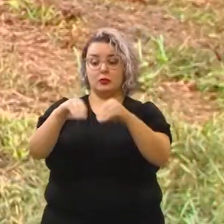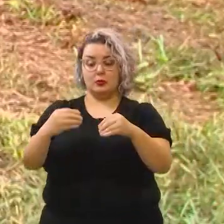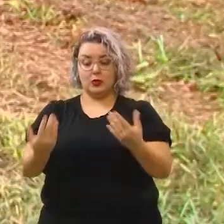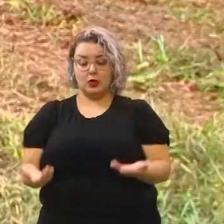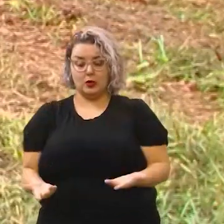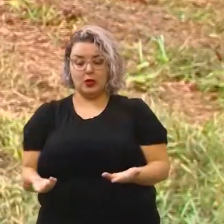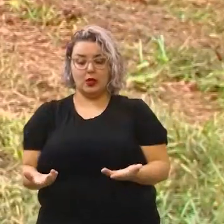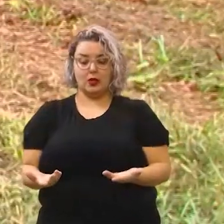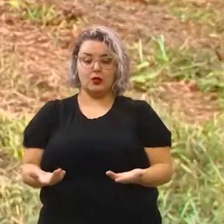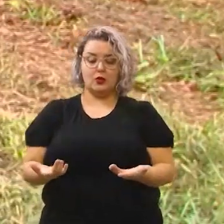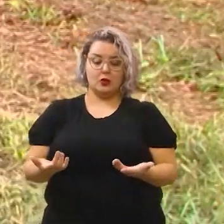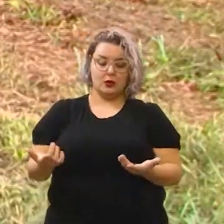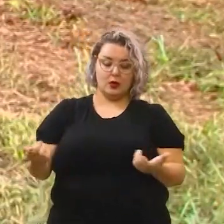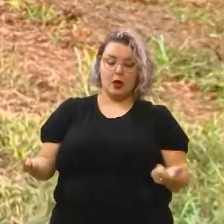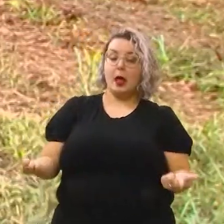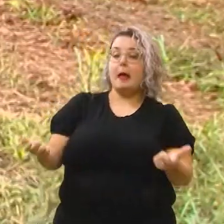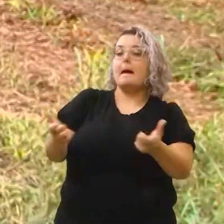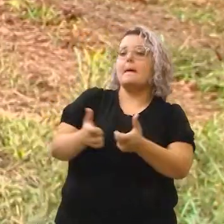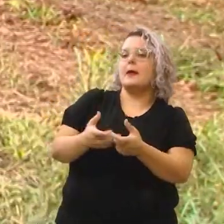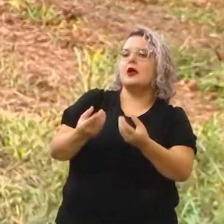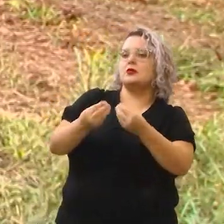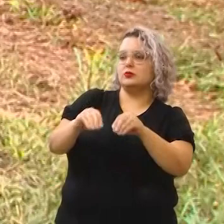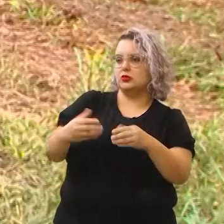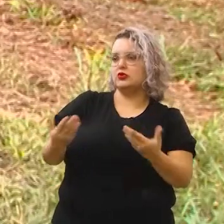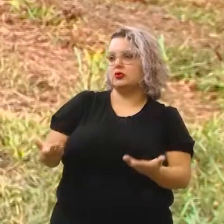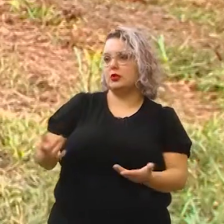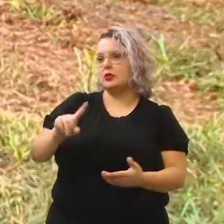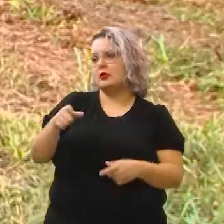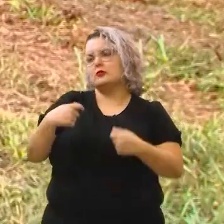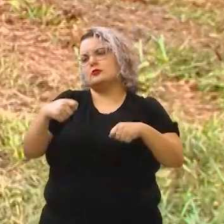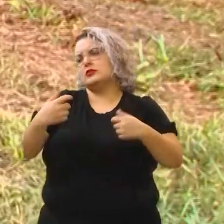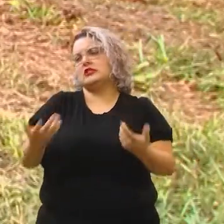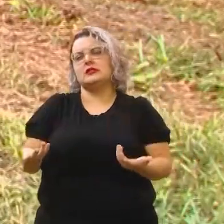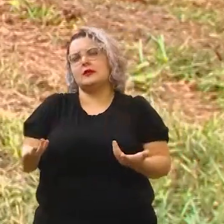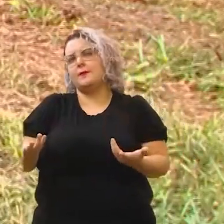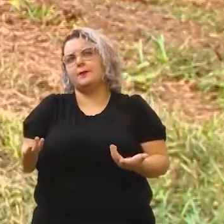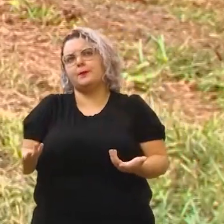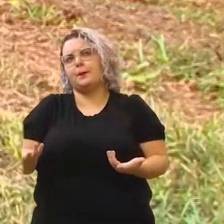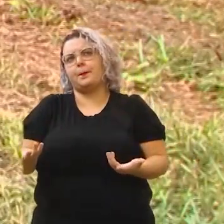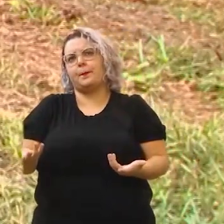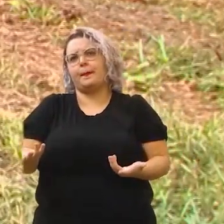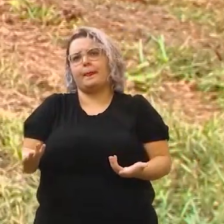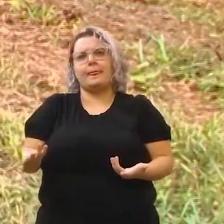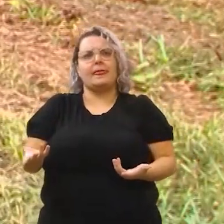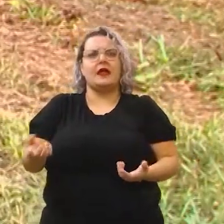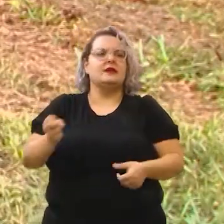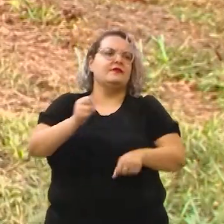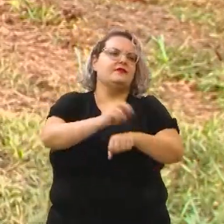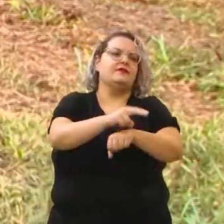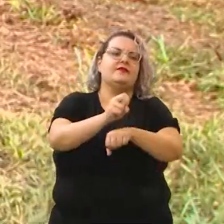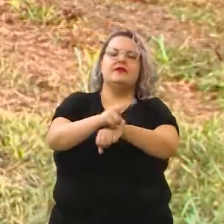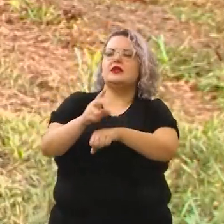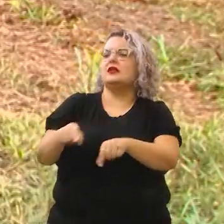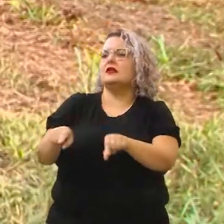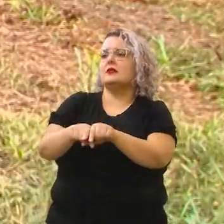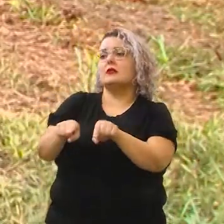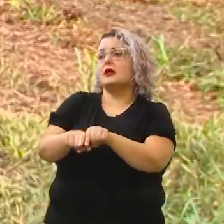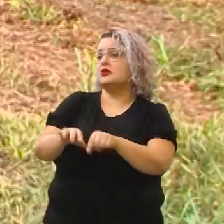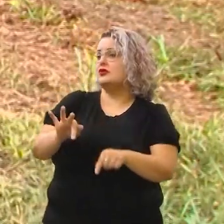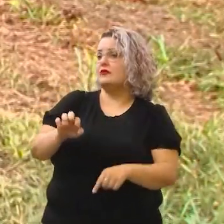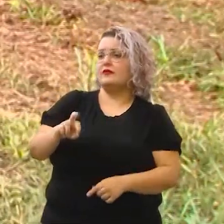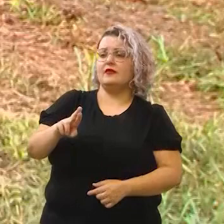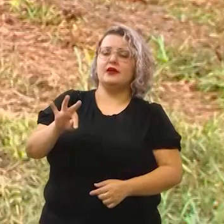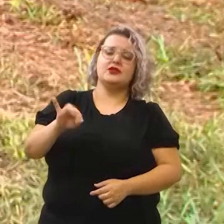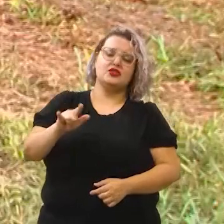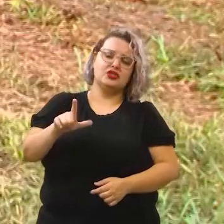prejudiciais, elas vão ficando menos prejudiciais ali. Então você não precisa também tanto de insumo de fertilizantes